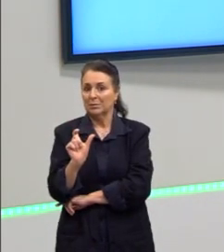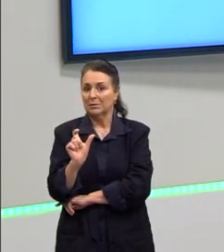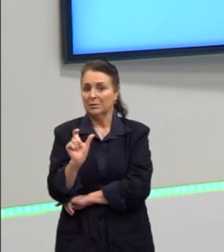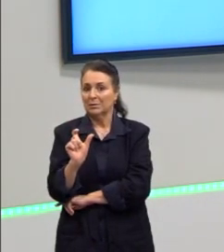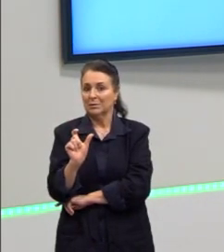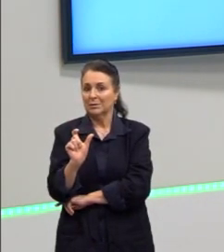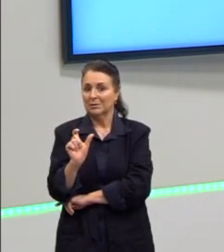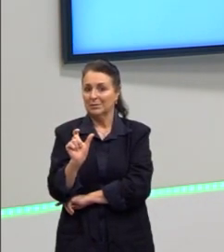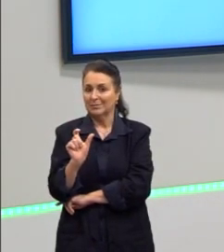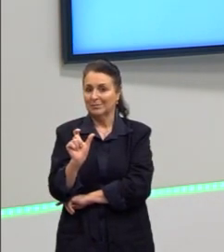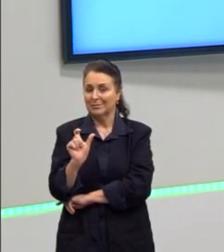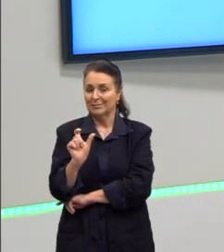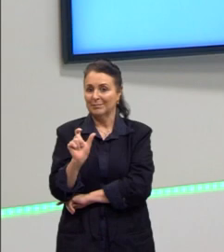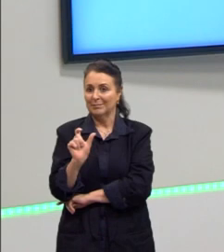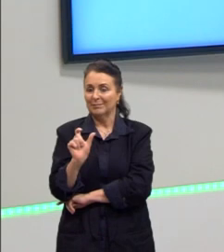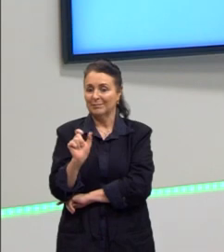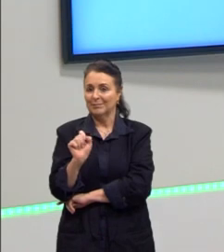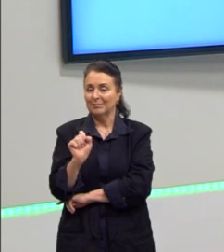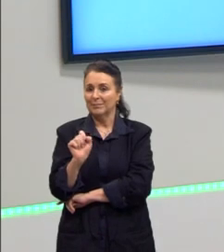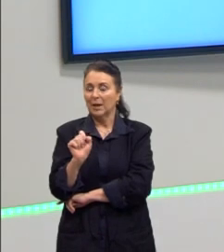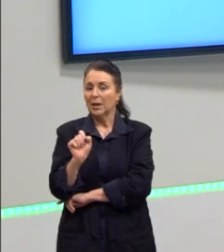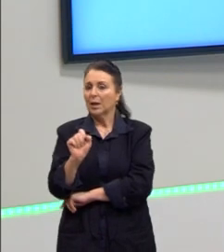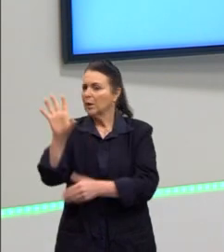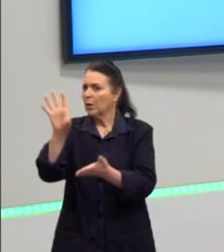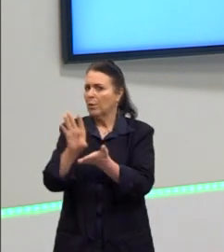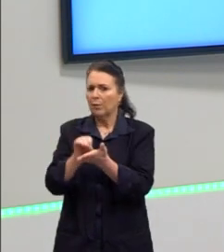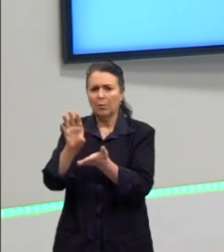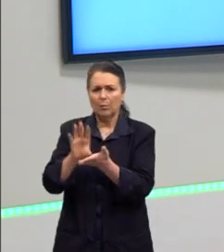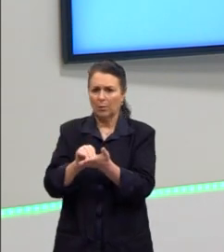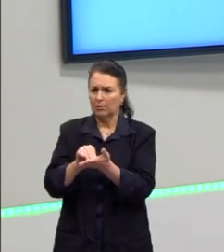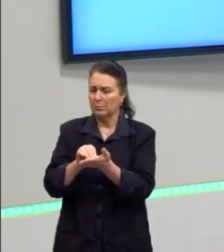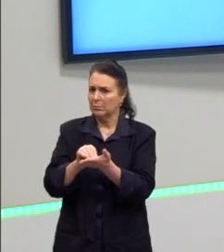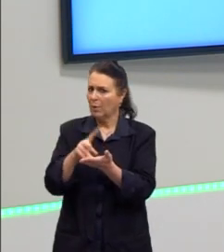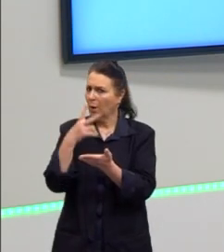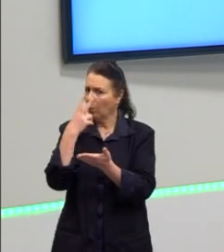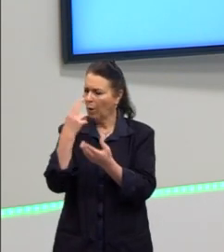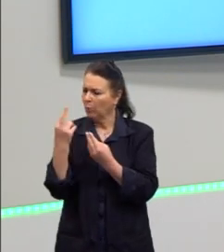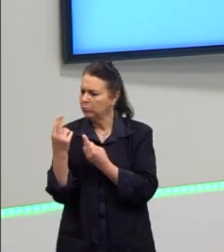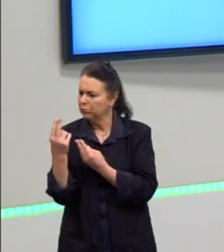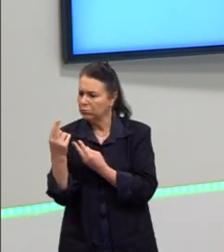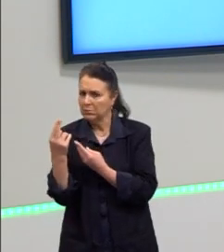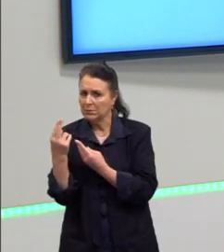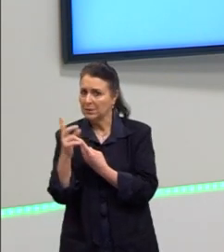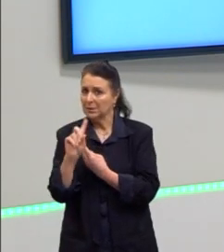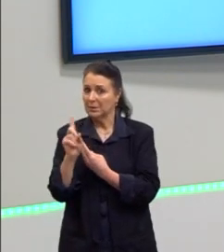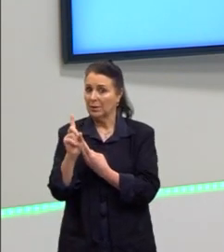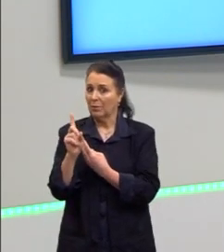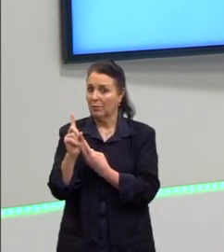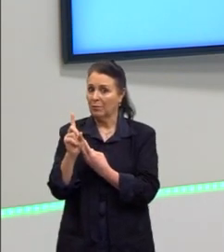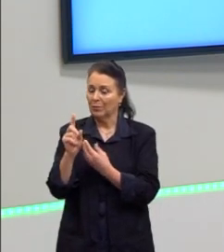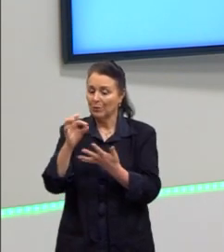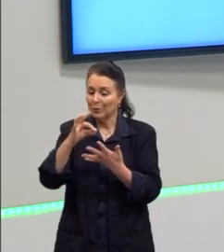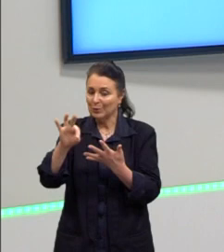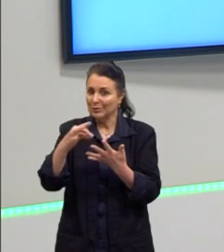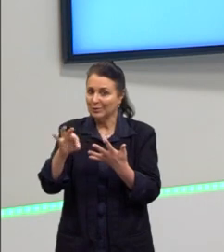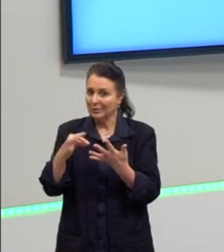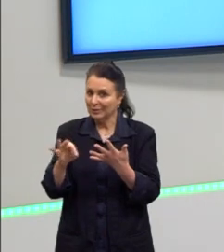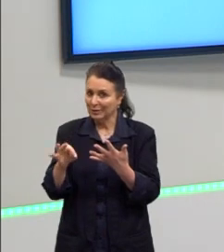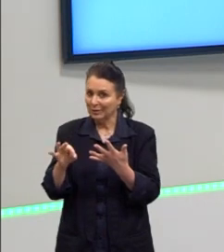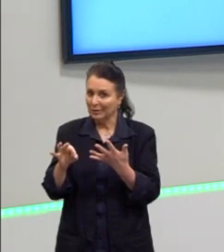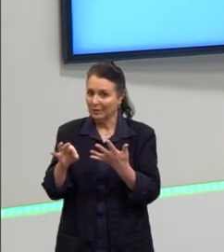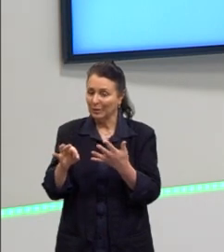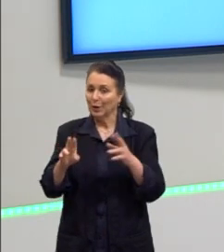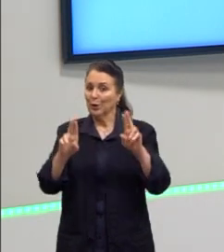é por aí eu não vou copiar exatamente o que está lá destacado em determinado